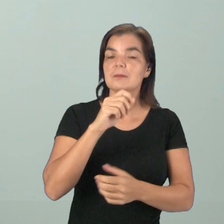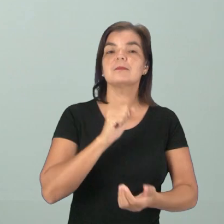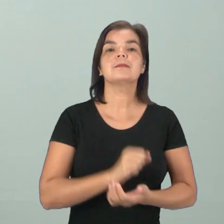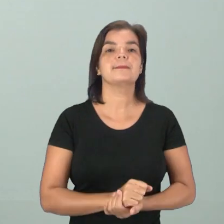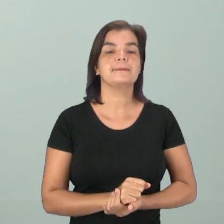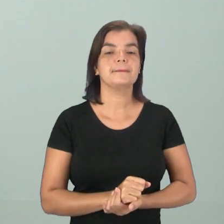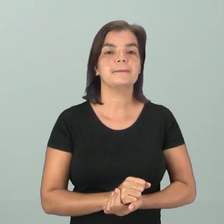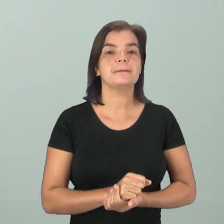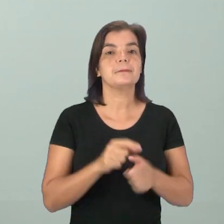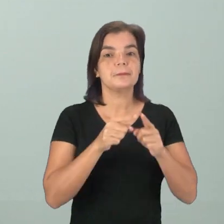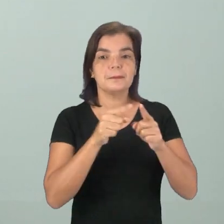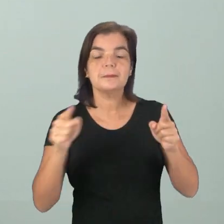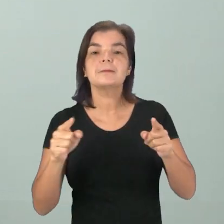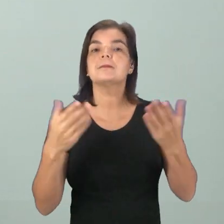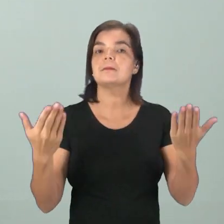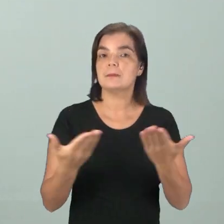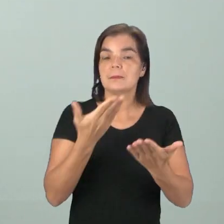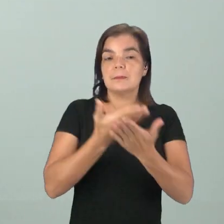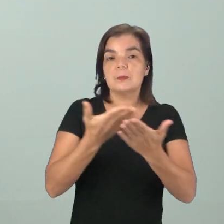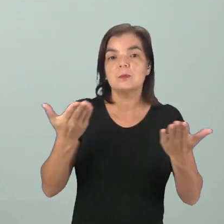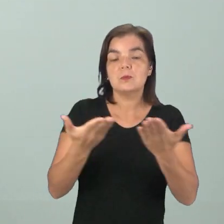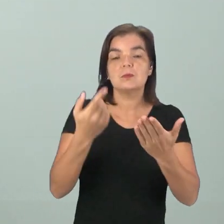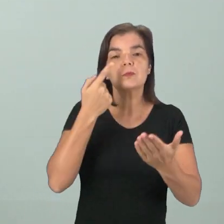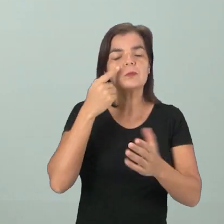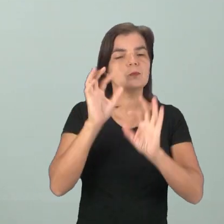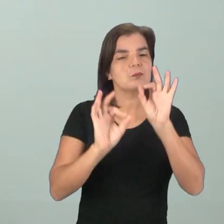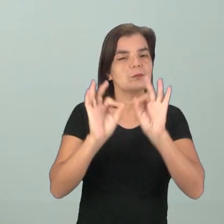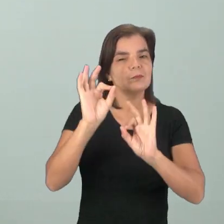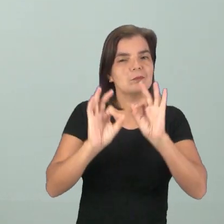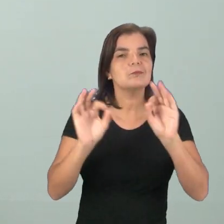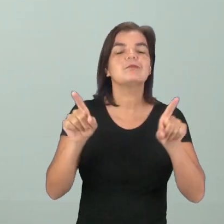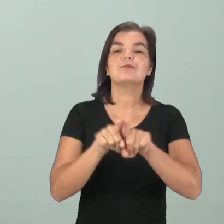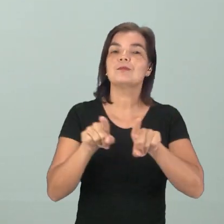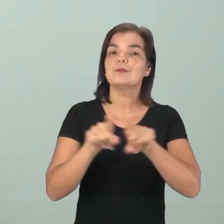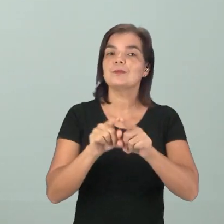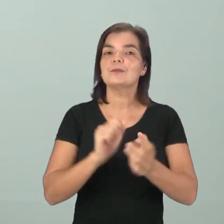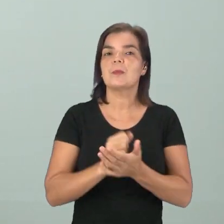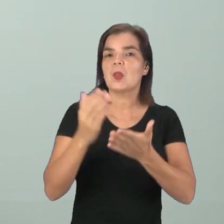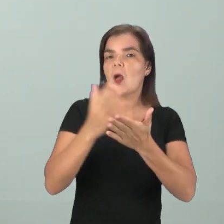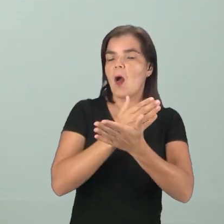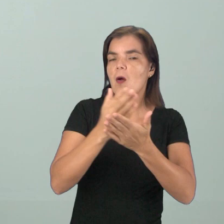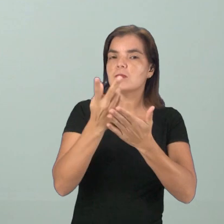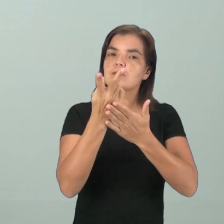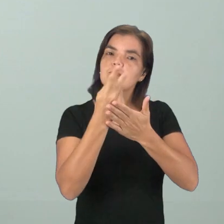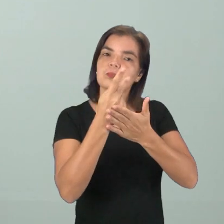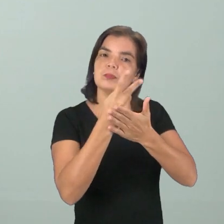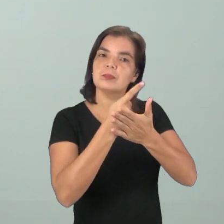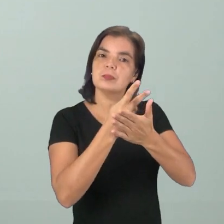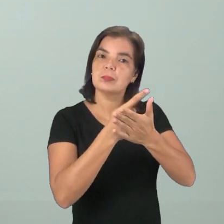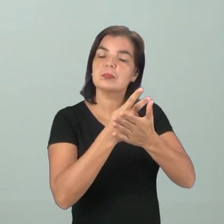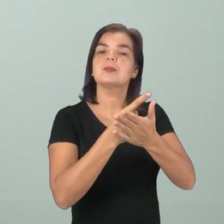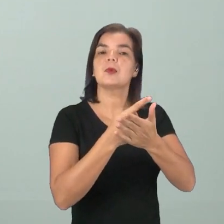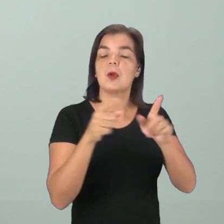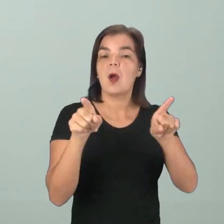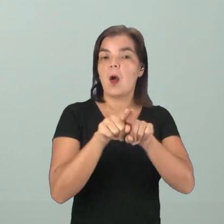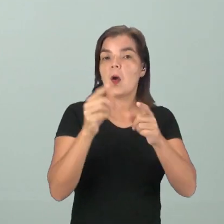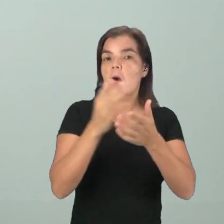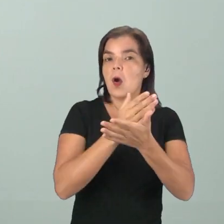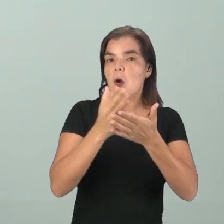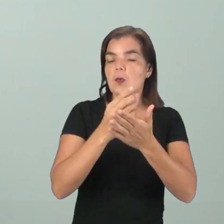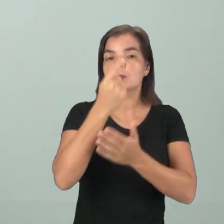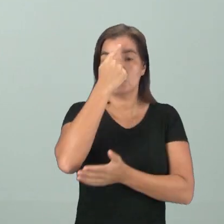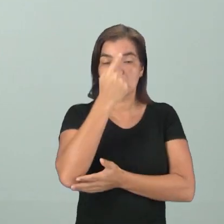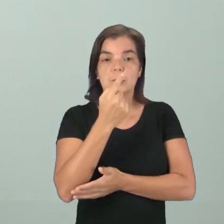tempo histórico e cronológico. E nessa aula vocês vão fazer um pouquinho de alguns desenhos, vocês vão fazer alguns desenhos de